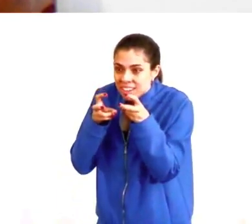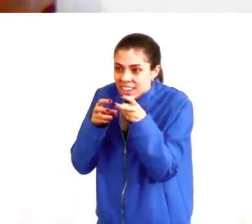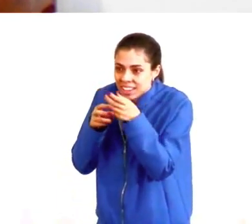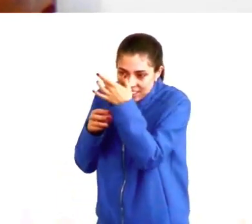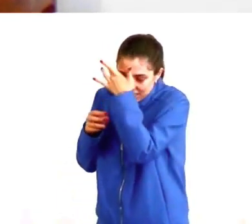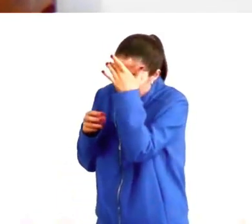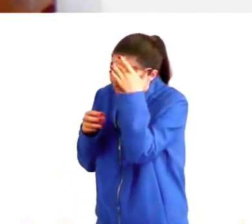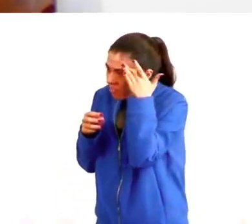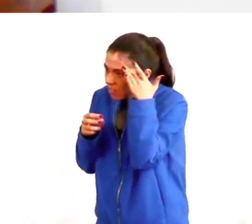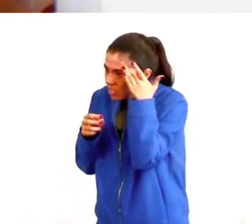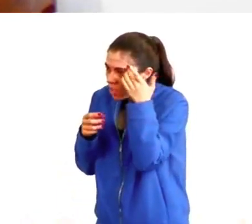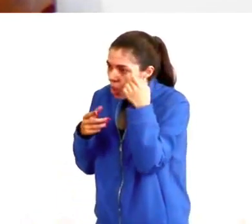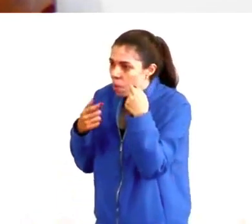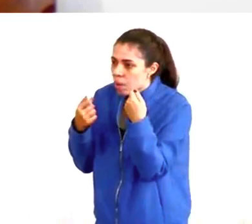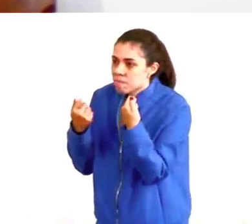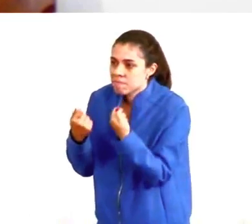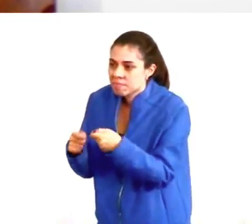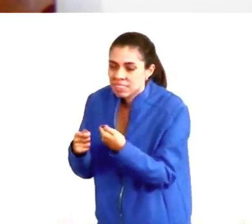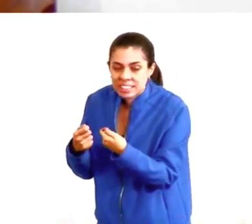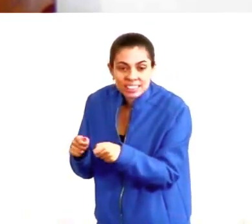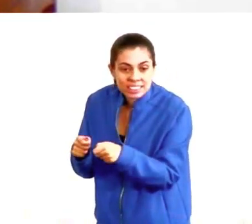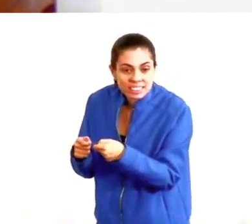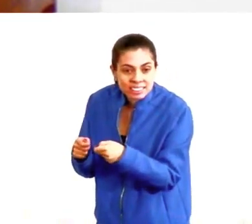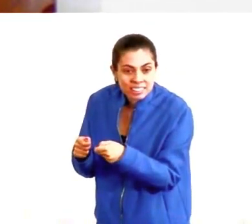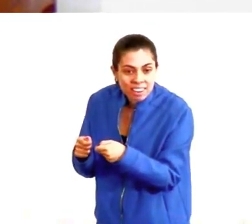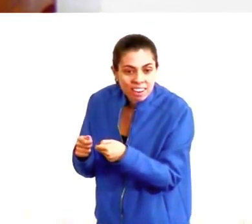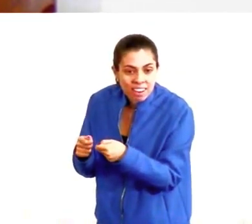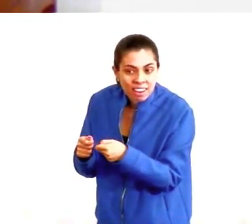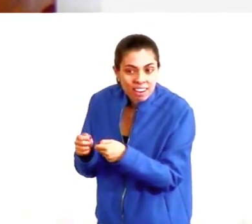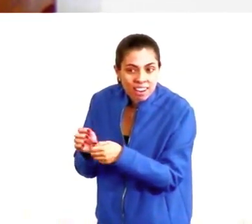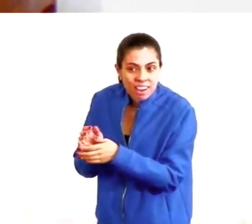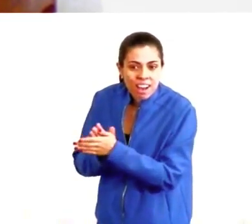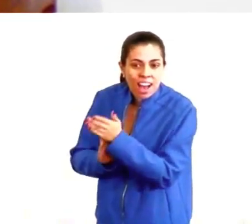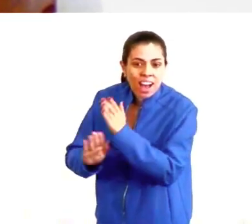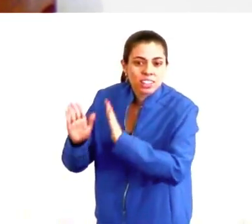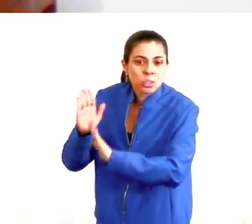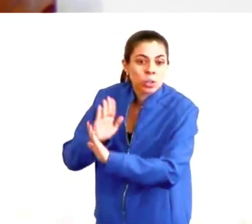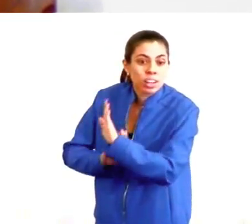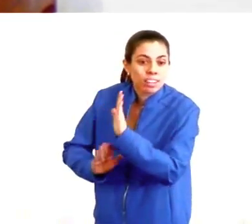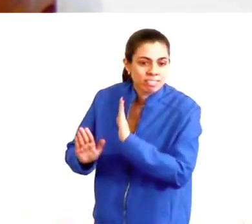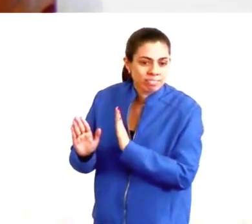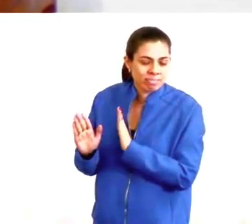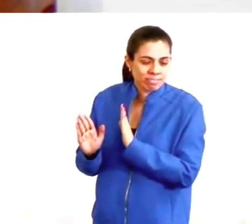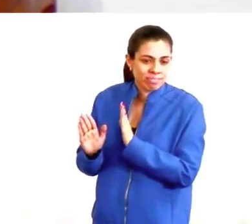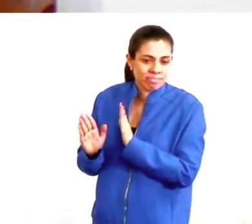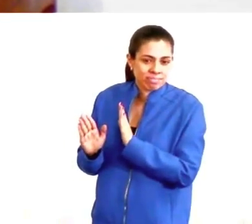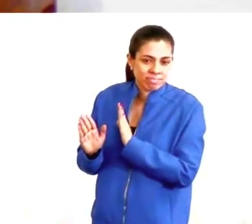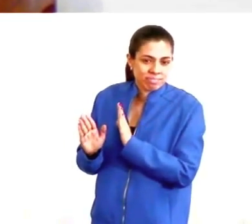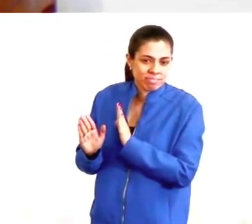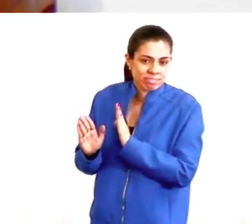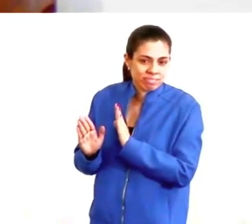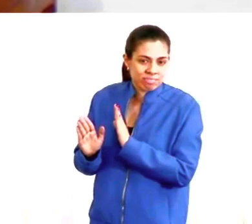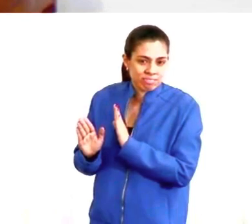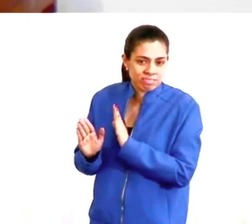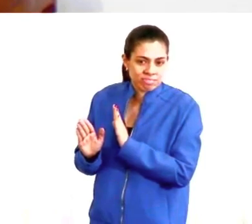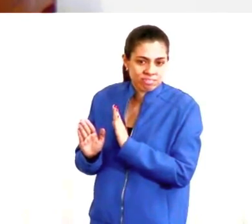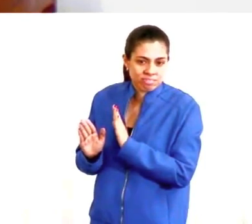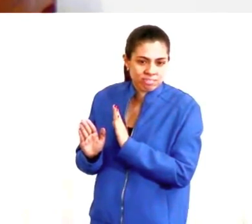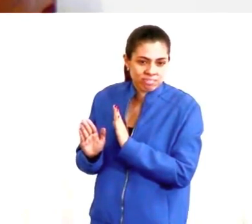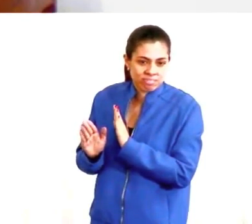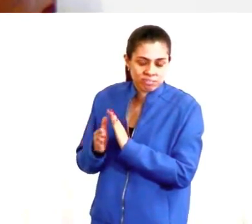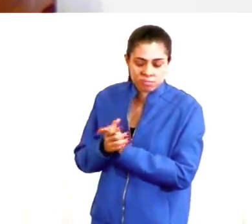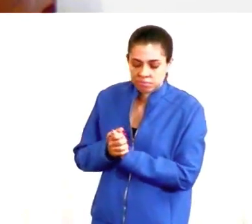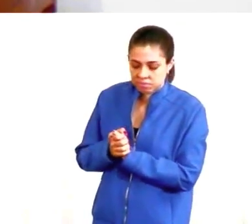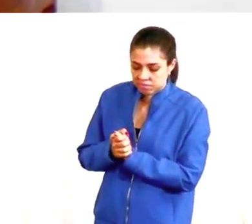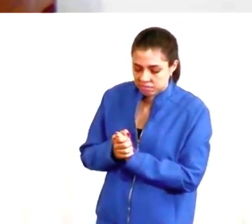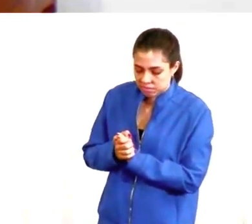vida. E que se alguém quiser falar alguma coisa, fale a ela, porque eu não tenho jeito para falar para ela. E que em algum